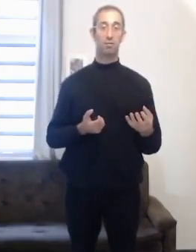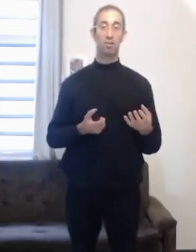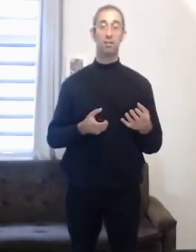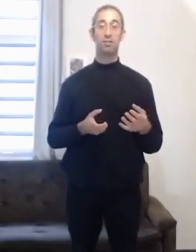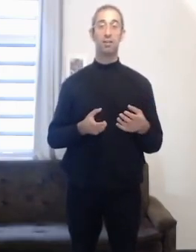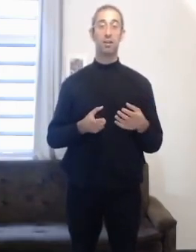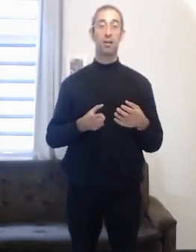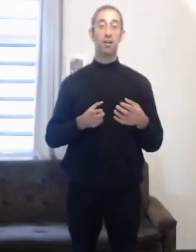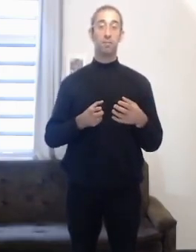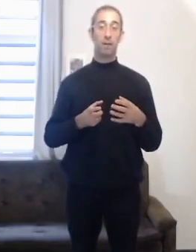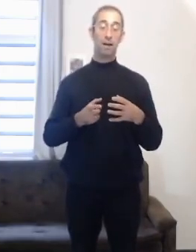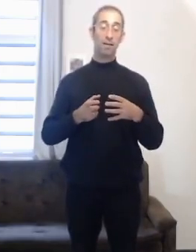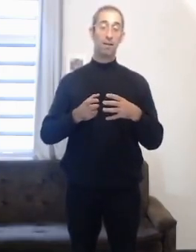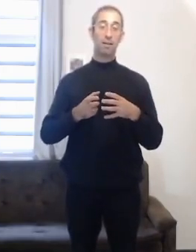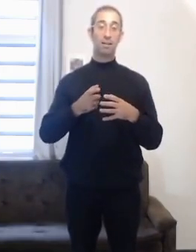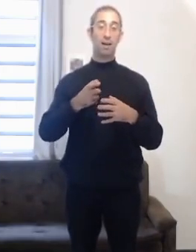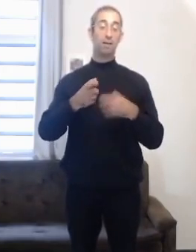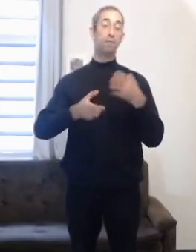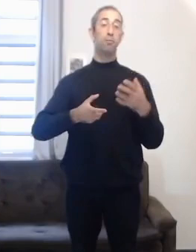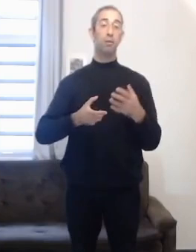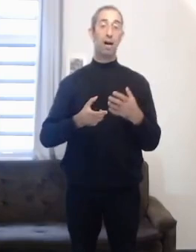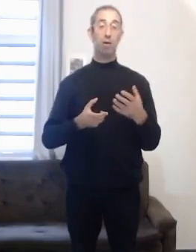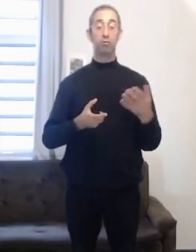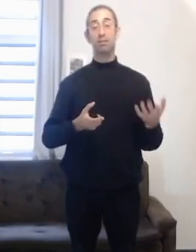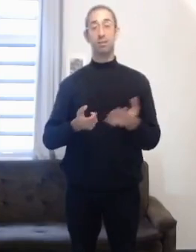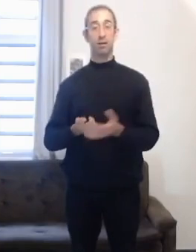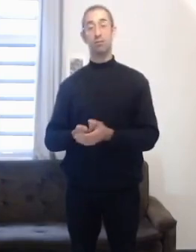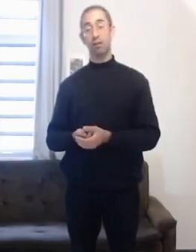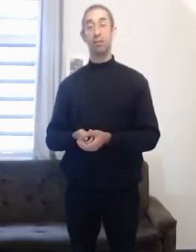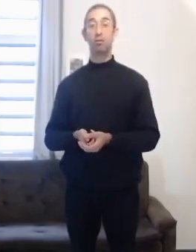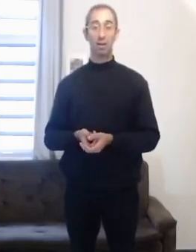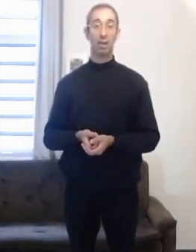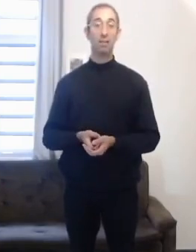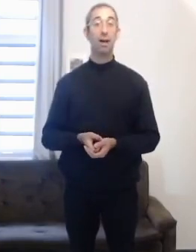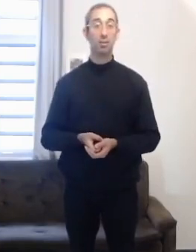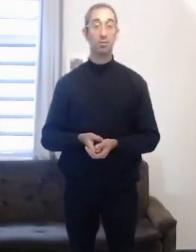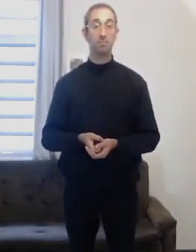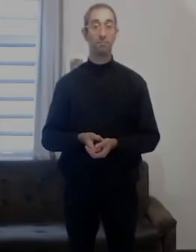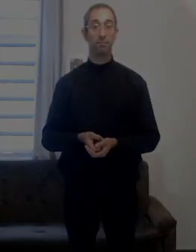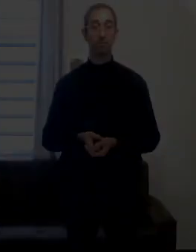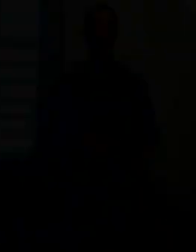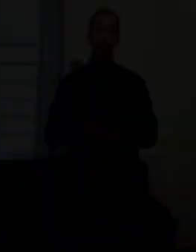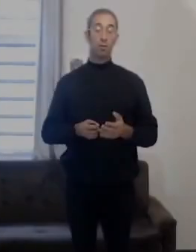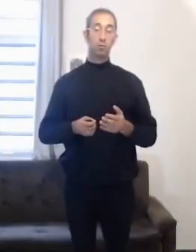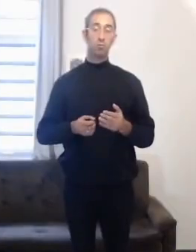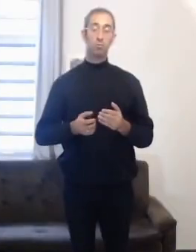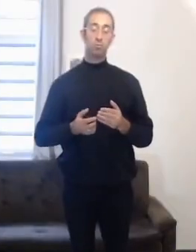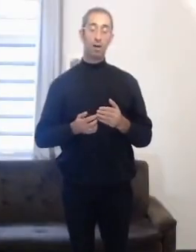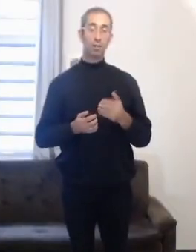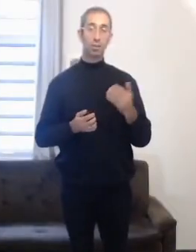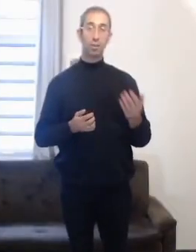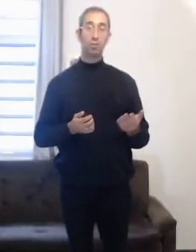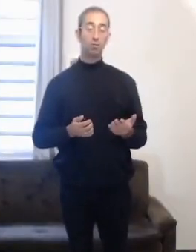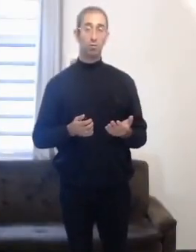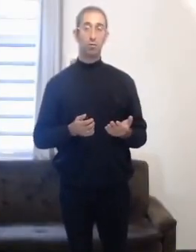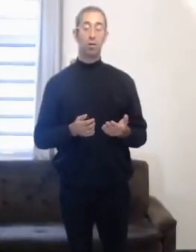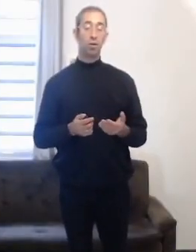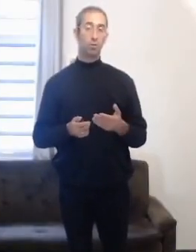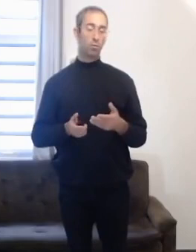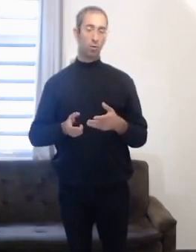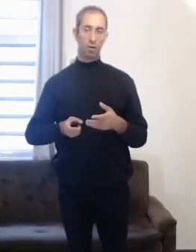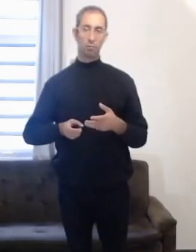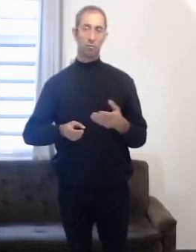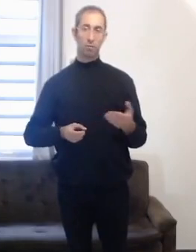conceitos, nossas teorias, para tentar reformular algo que seja mais coerente com a realidade. Num